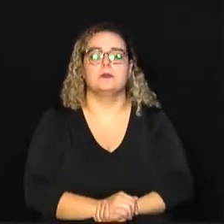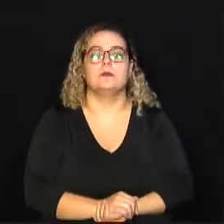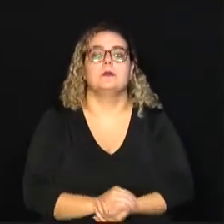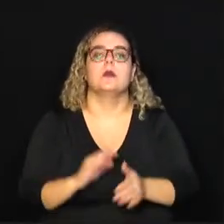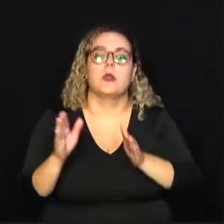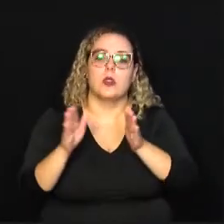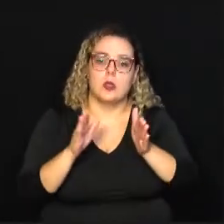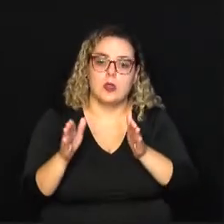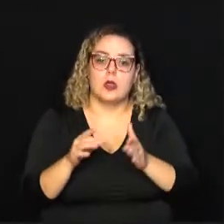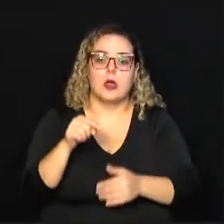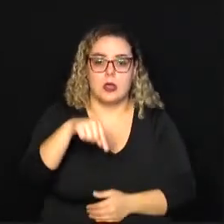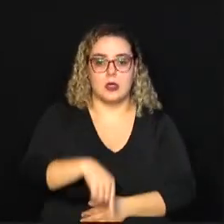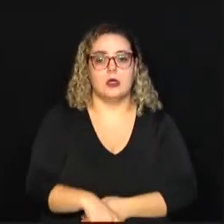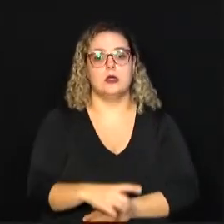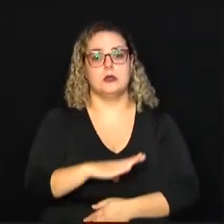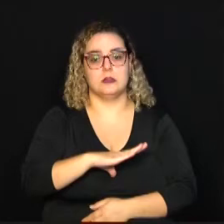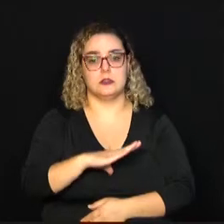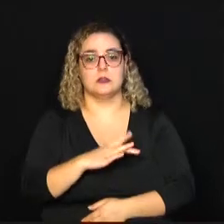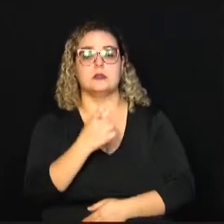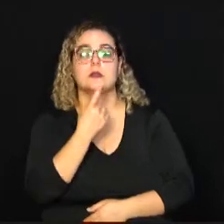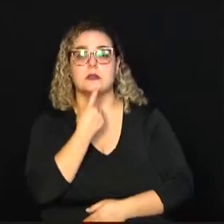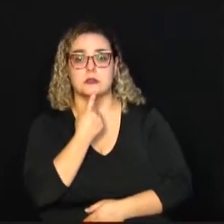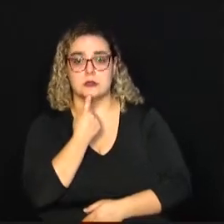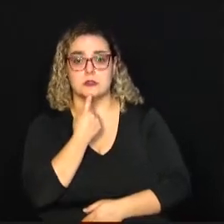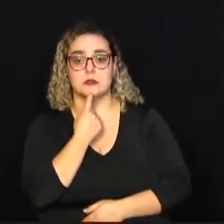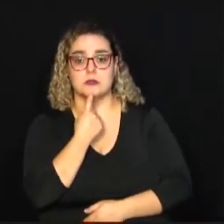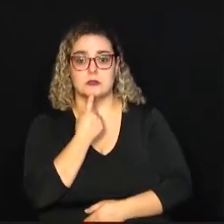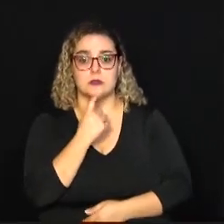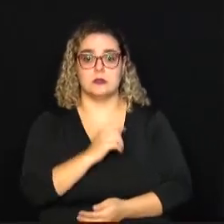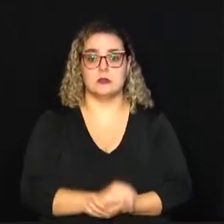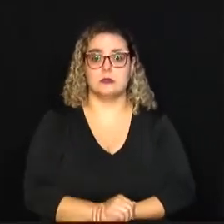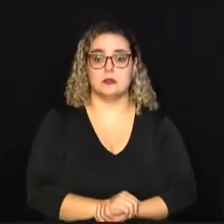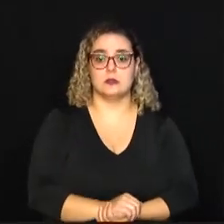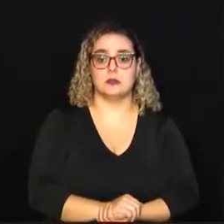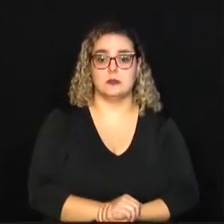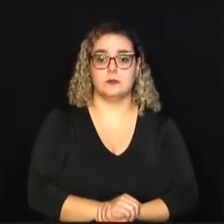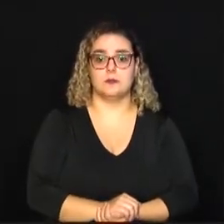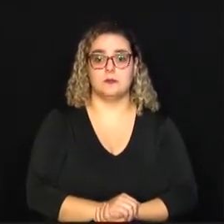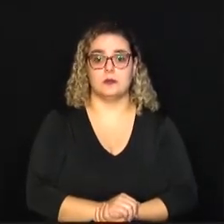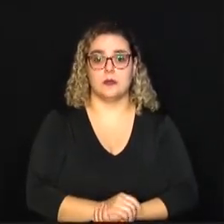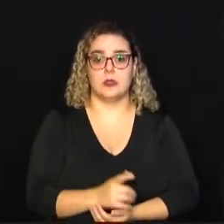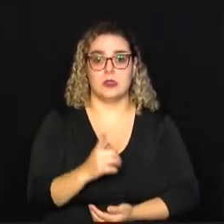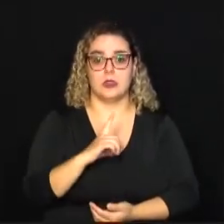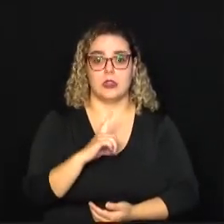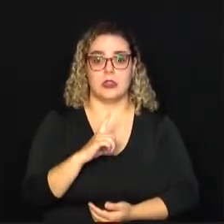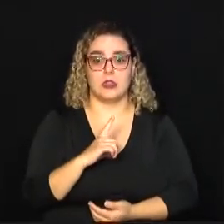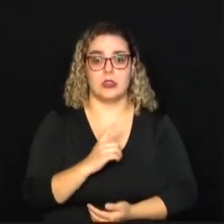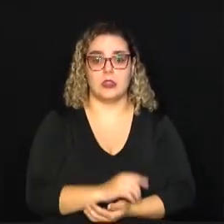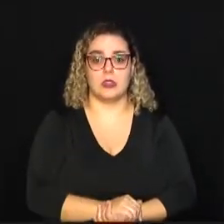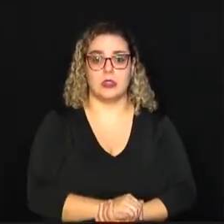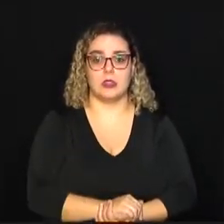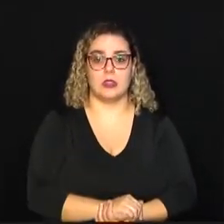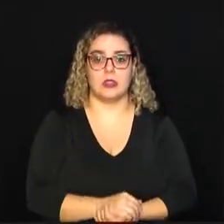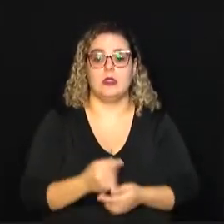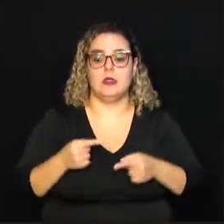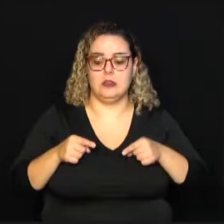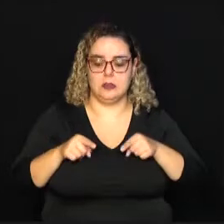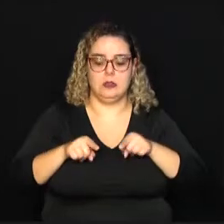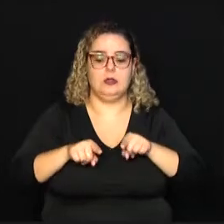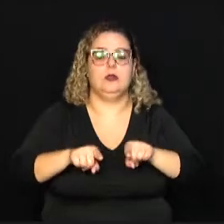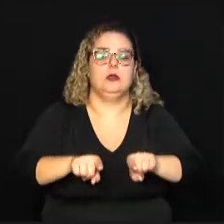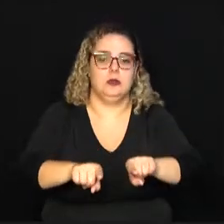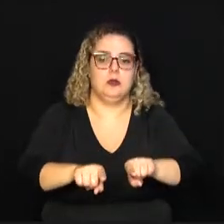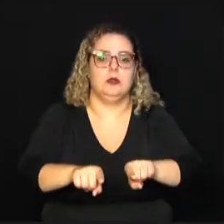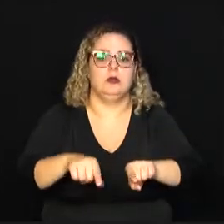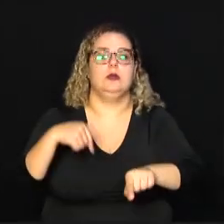pessoal, em Campinas, acho que a gente tem aí, então, essa dupla tarefa, né? A tarefa da